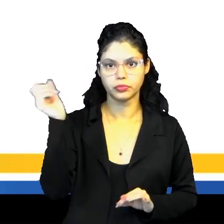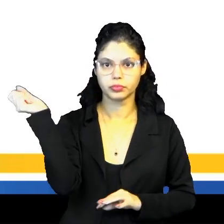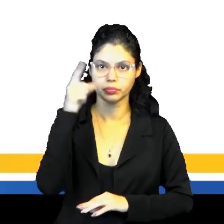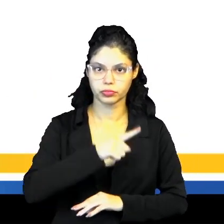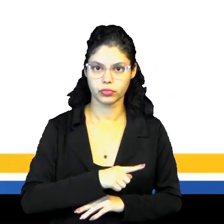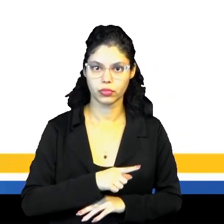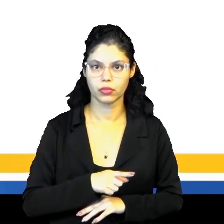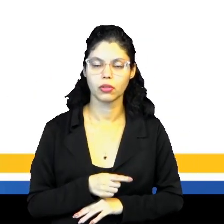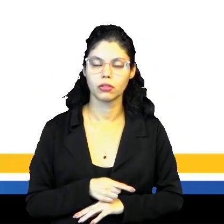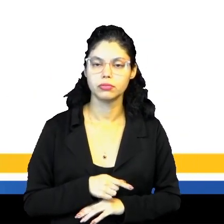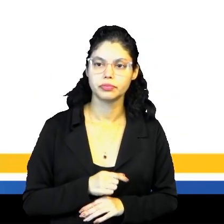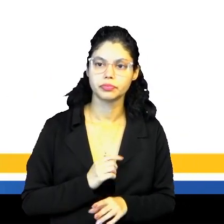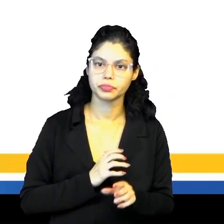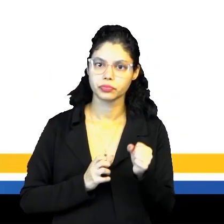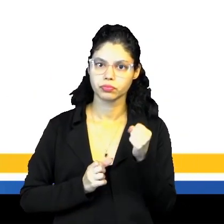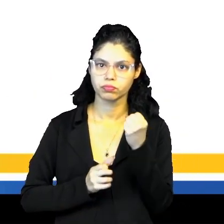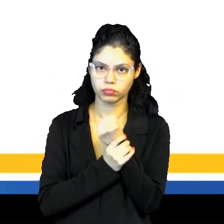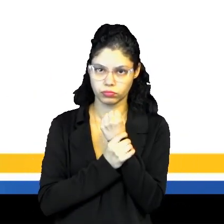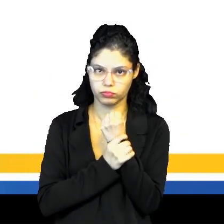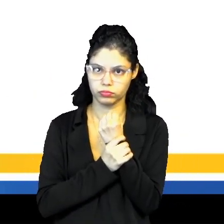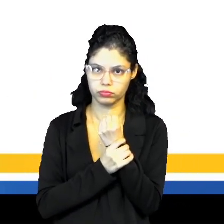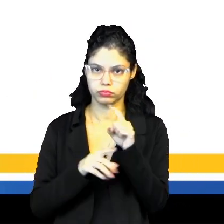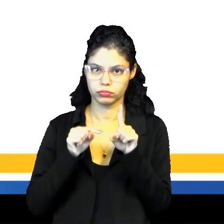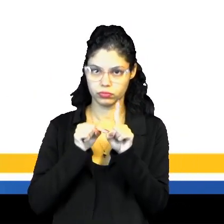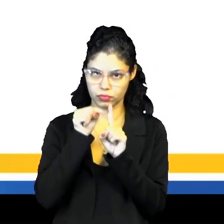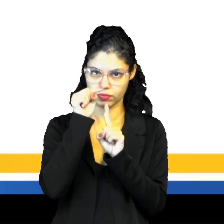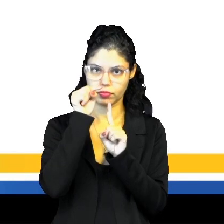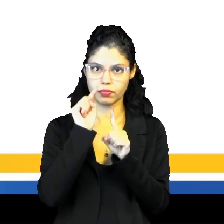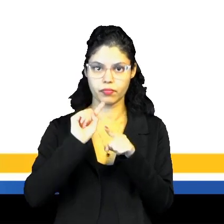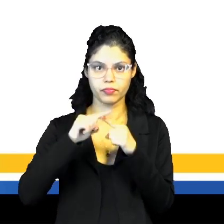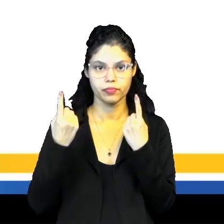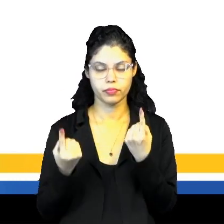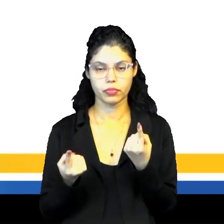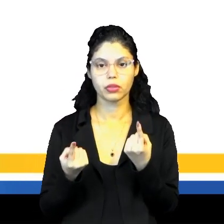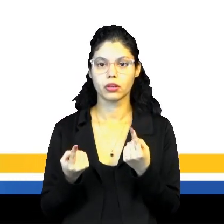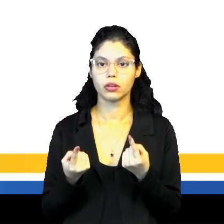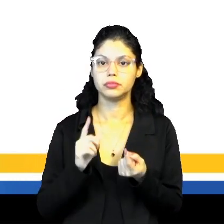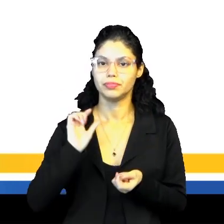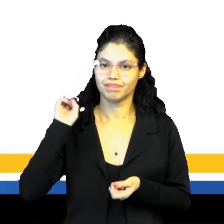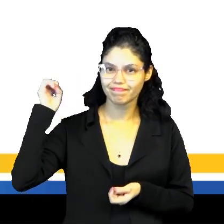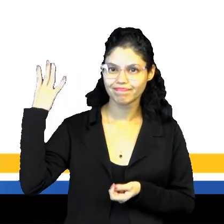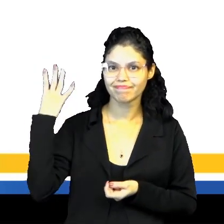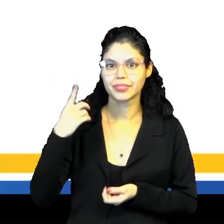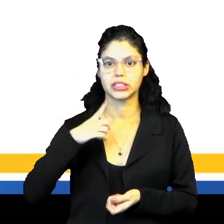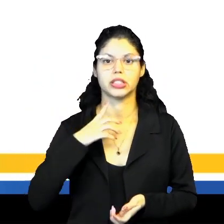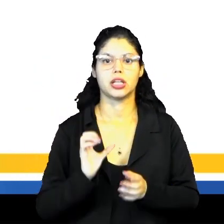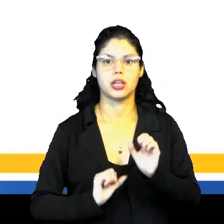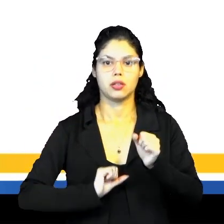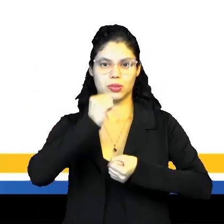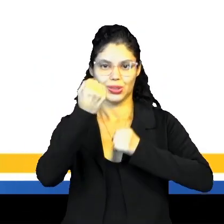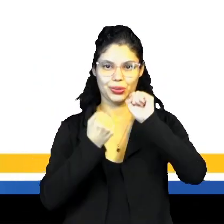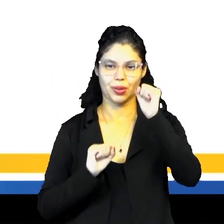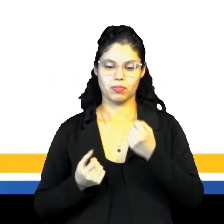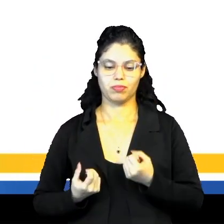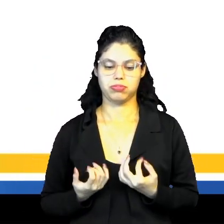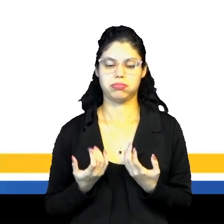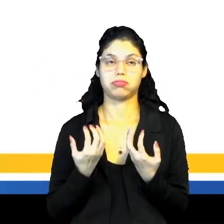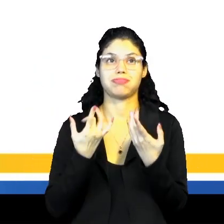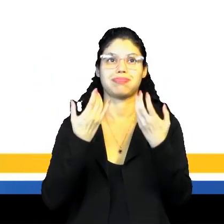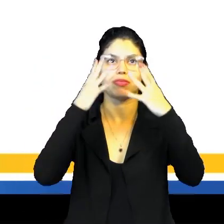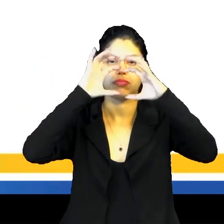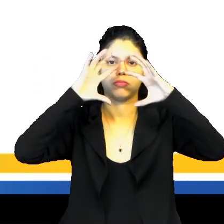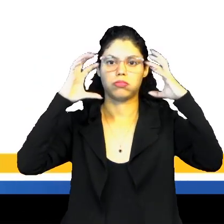Sol, né? Então ela meio que segura ali a temperatura. Porém, com a emissão dos poluentes, né,